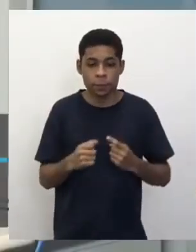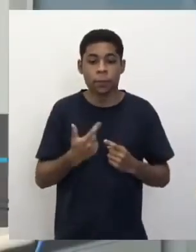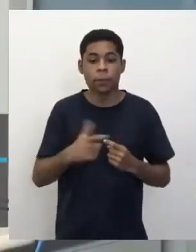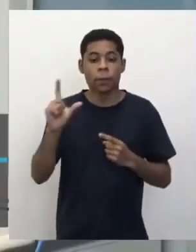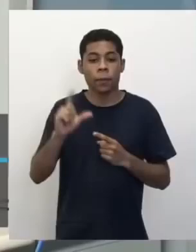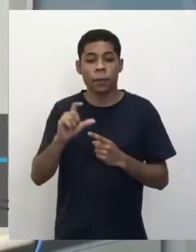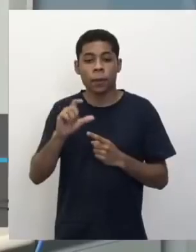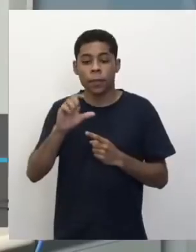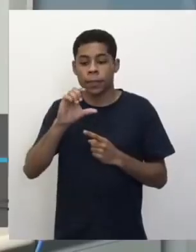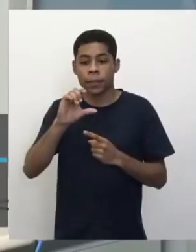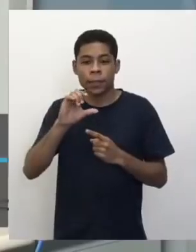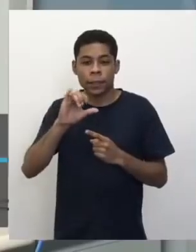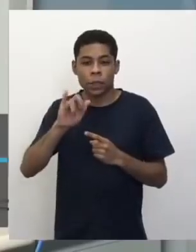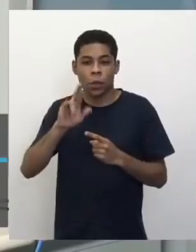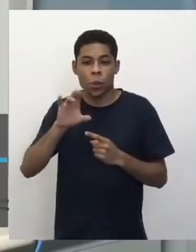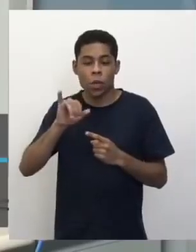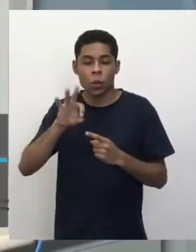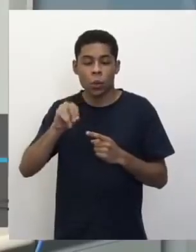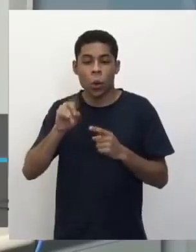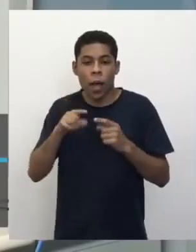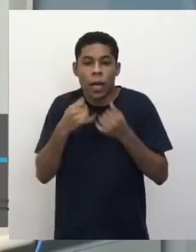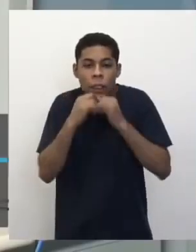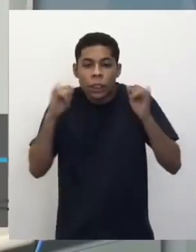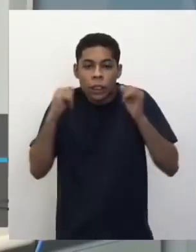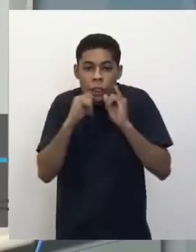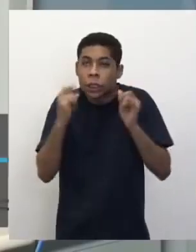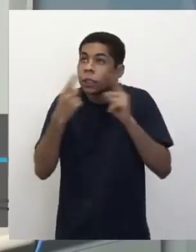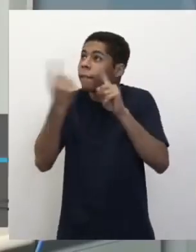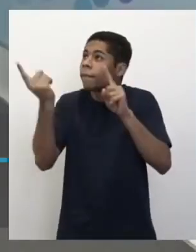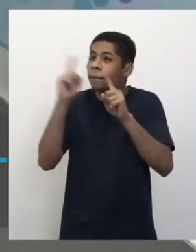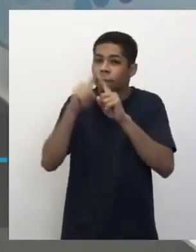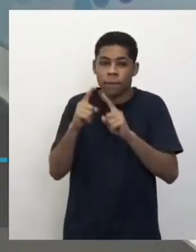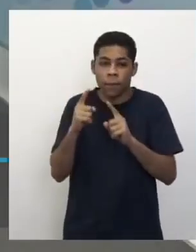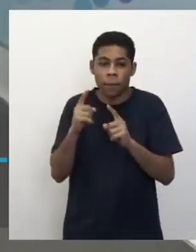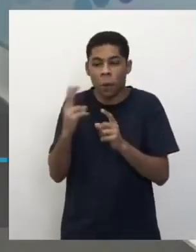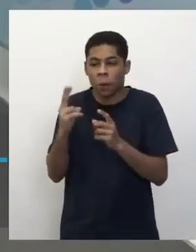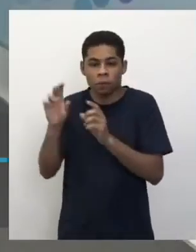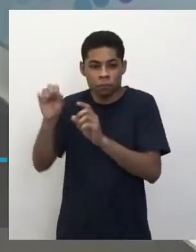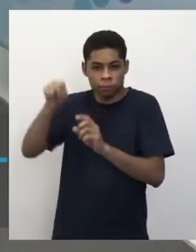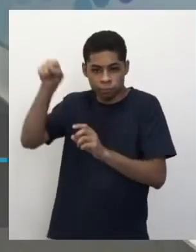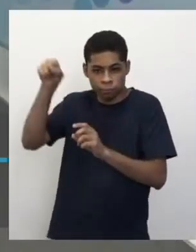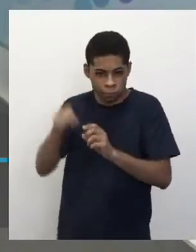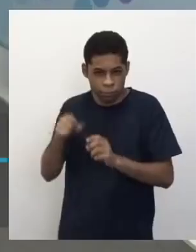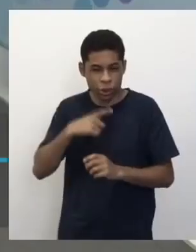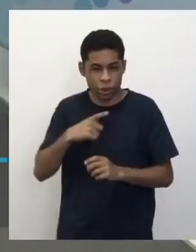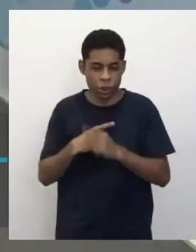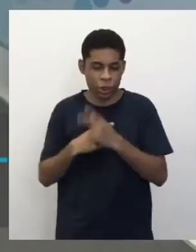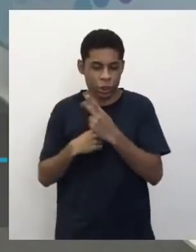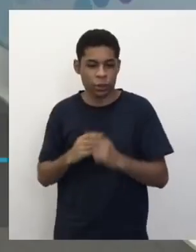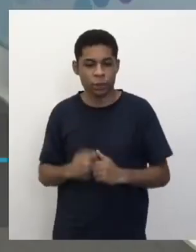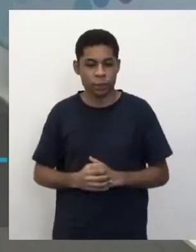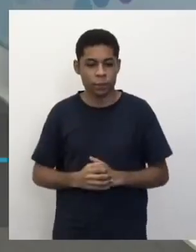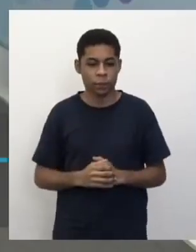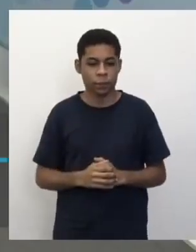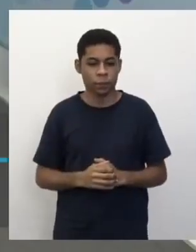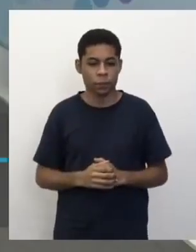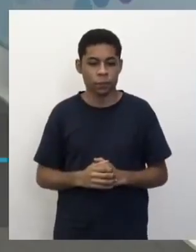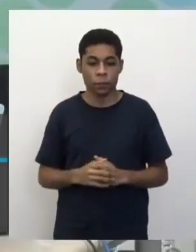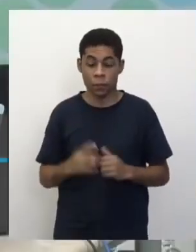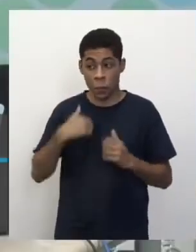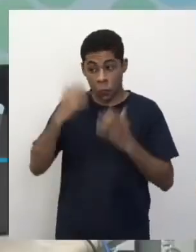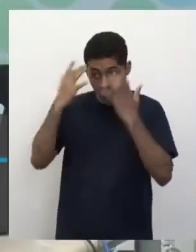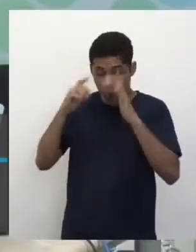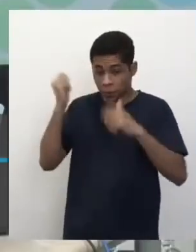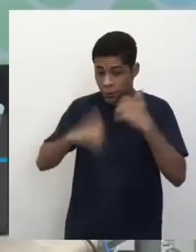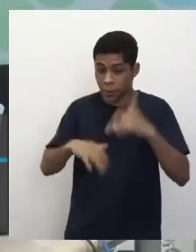eletrônico, Pro Ondina, eu acho que é isso. Tá, então vamos lá. Eu vou falar um aqui, não sei se eu vou falar certo, tá? Mas eu